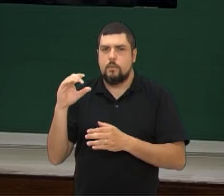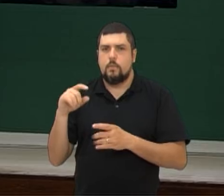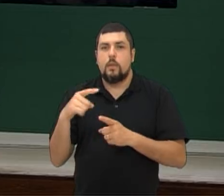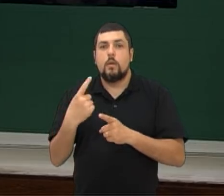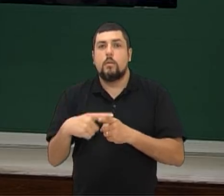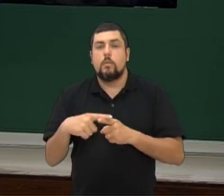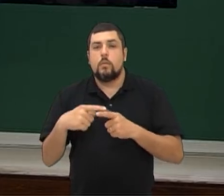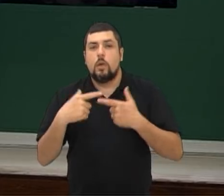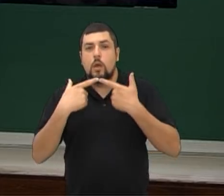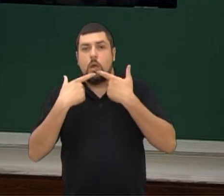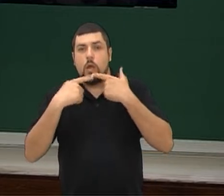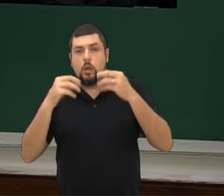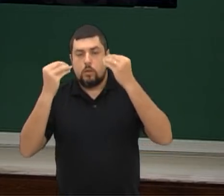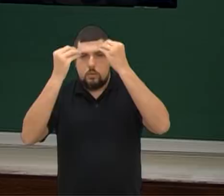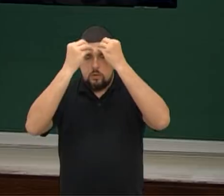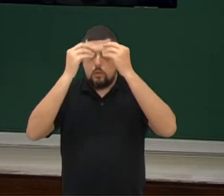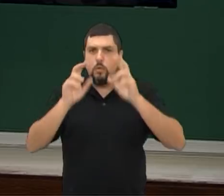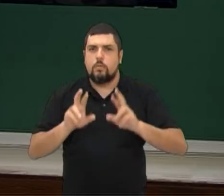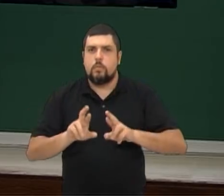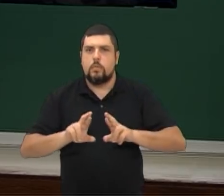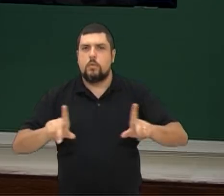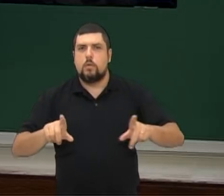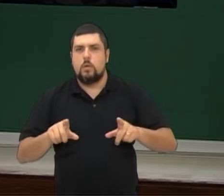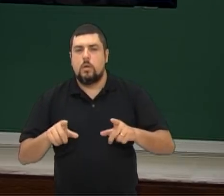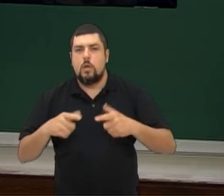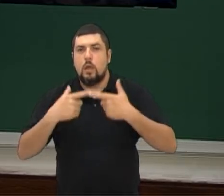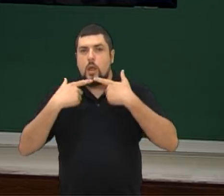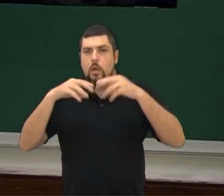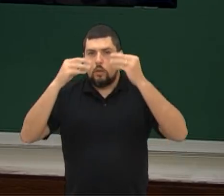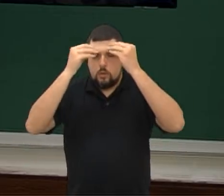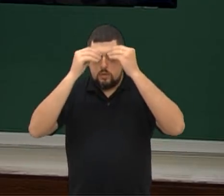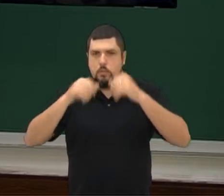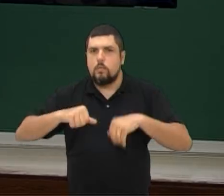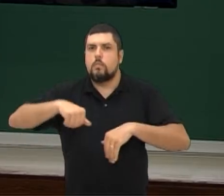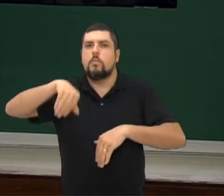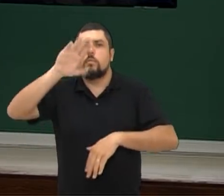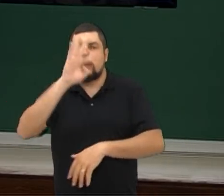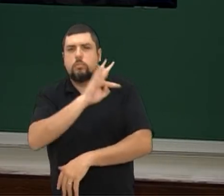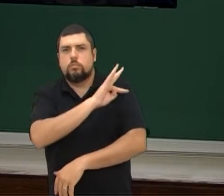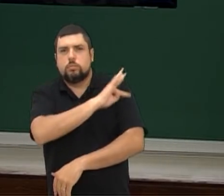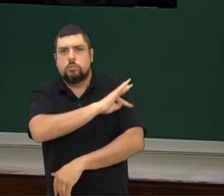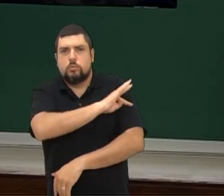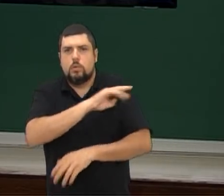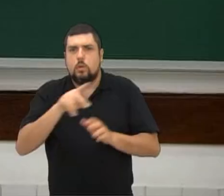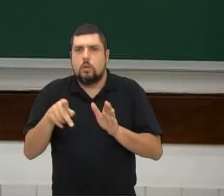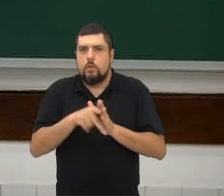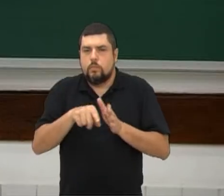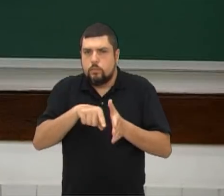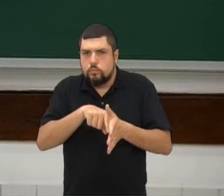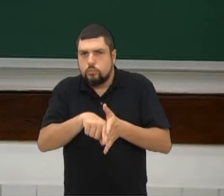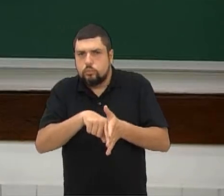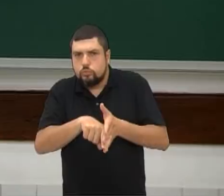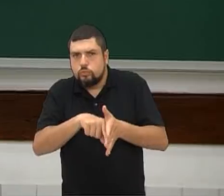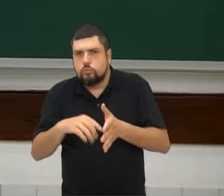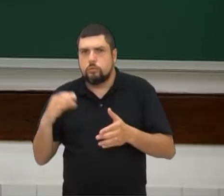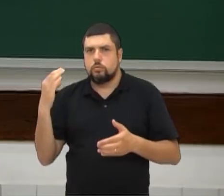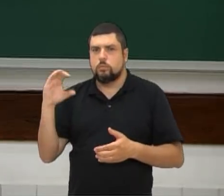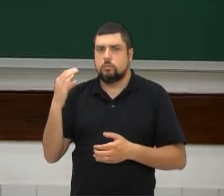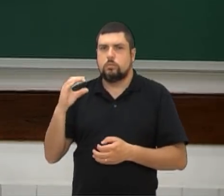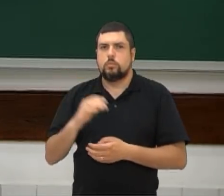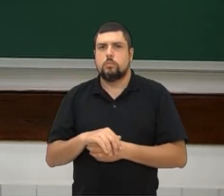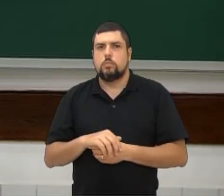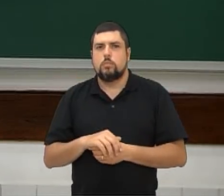acaba sendo outra, ela é uma linguagem mais técnica, é uma linguagem de pesquisa científica mesmo.